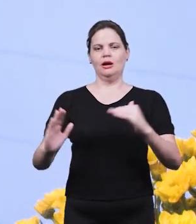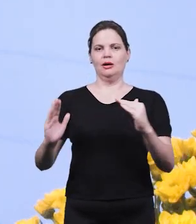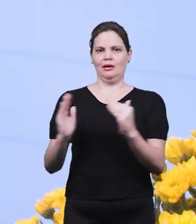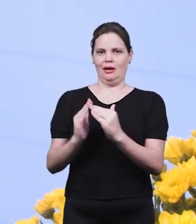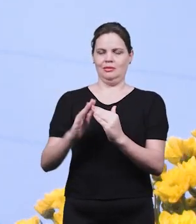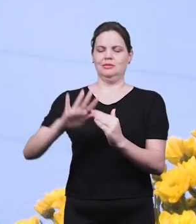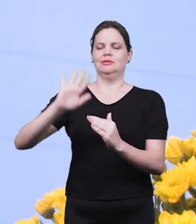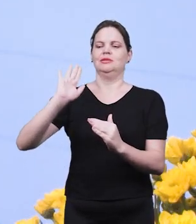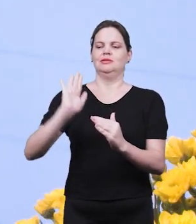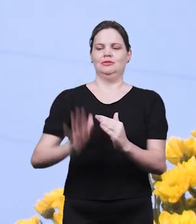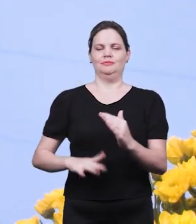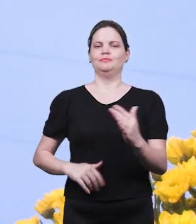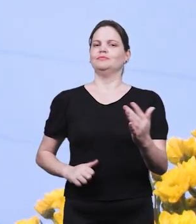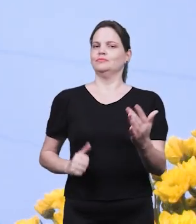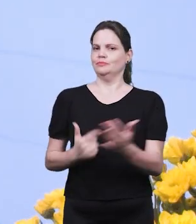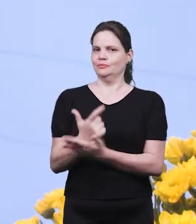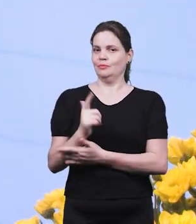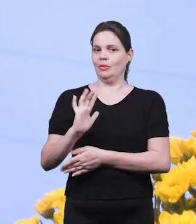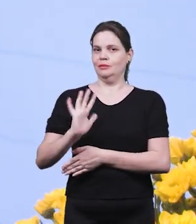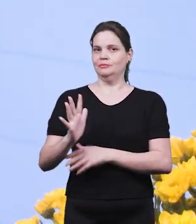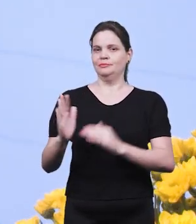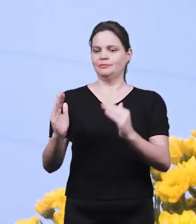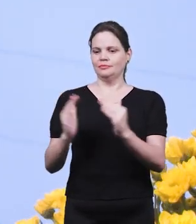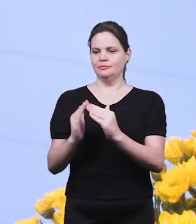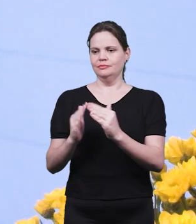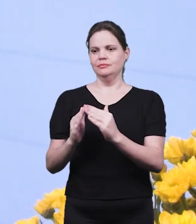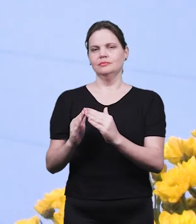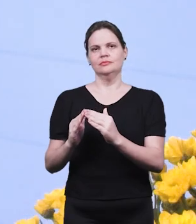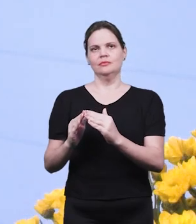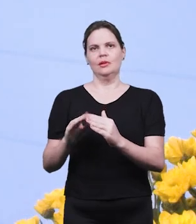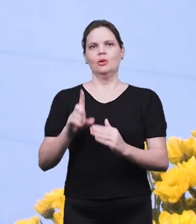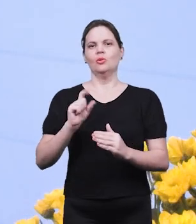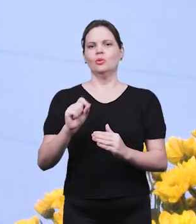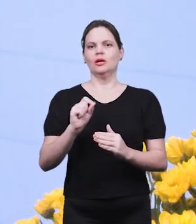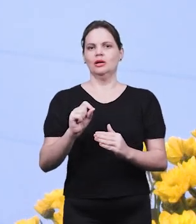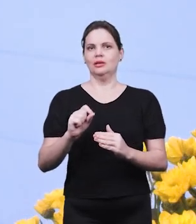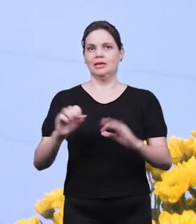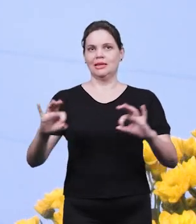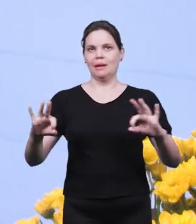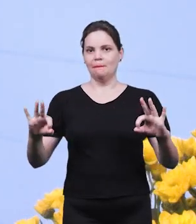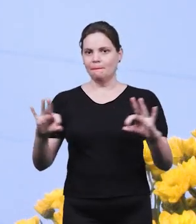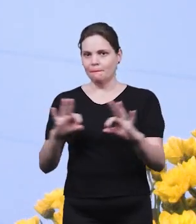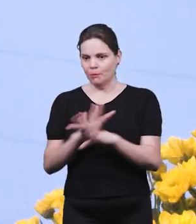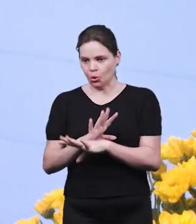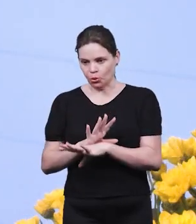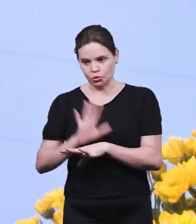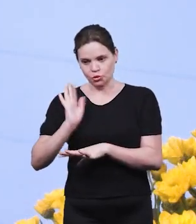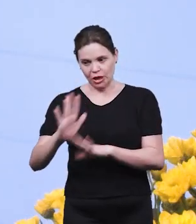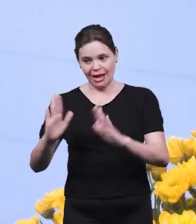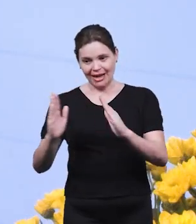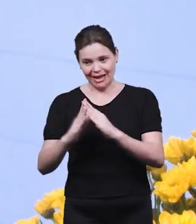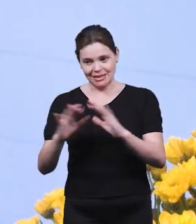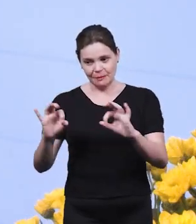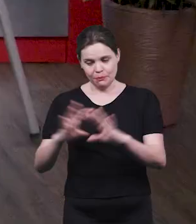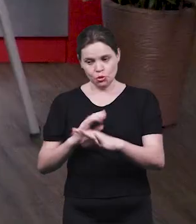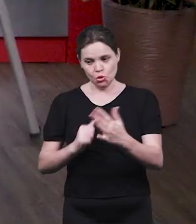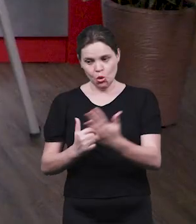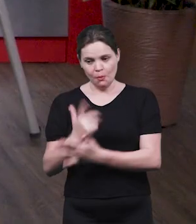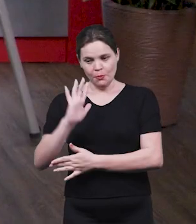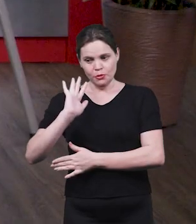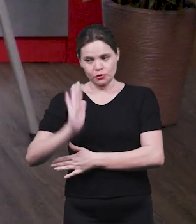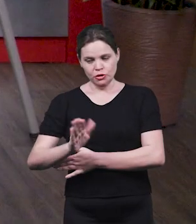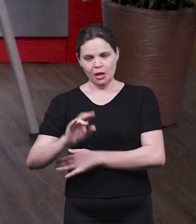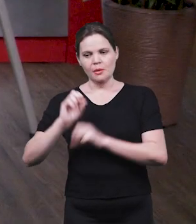isso, né, vão poder, então, mediante o pagamento de um valor,